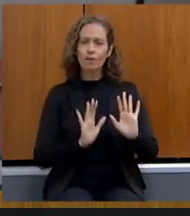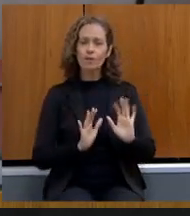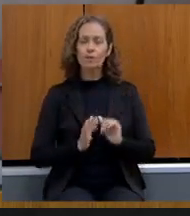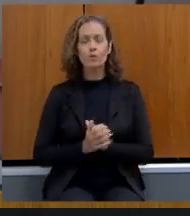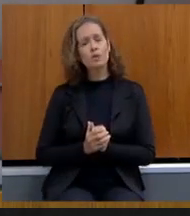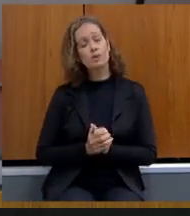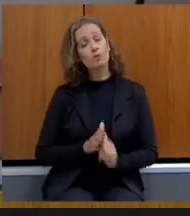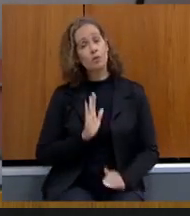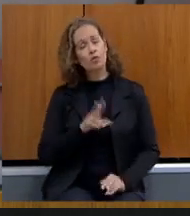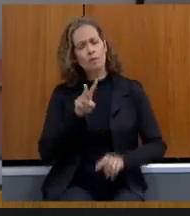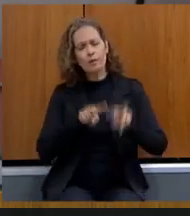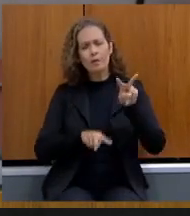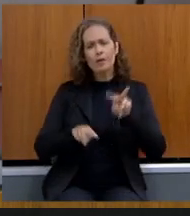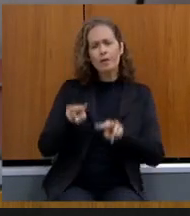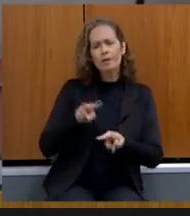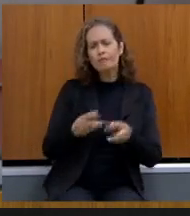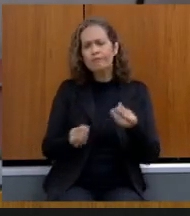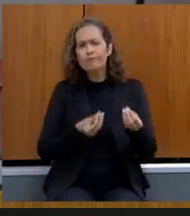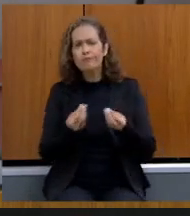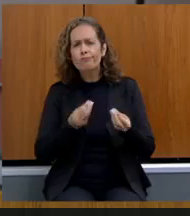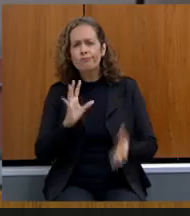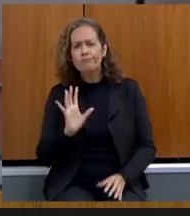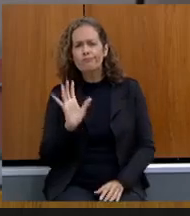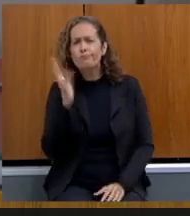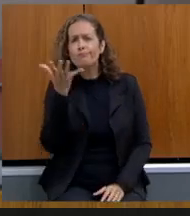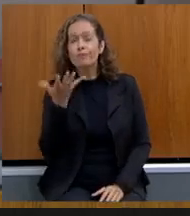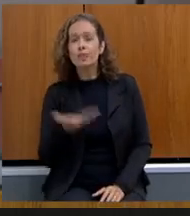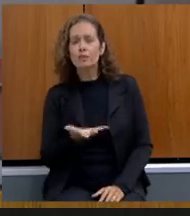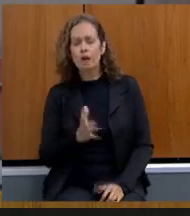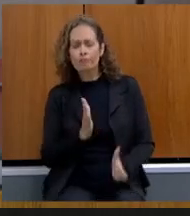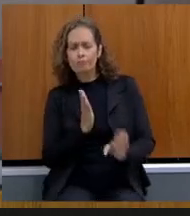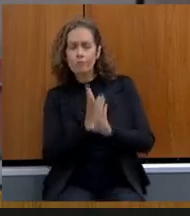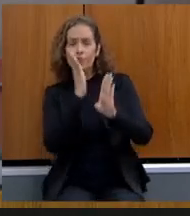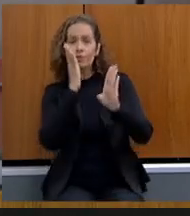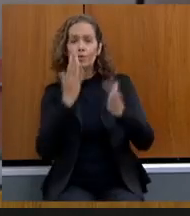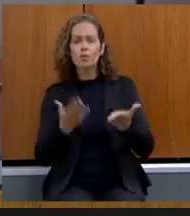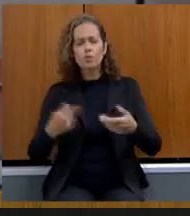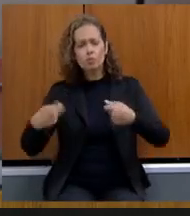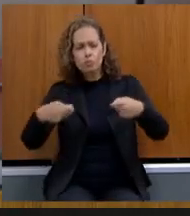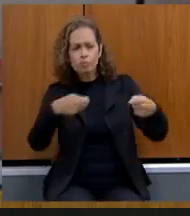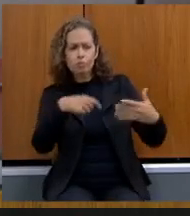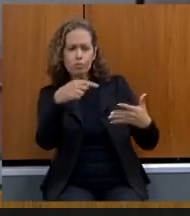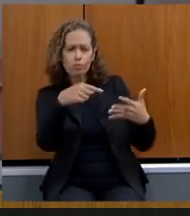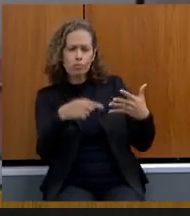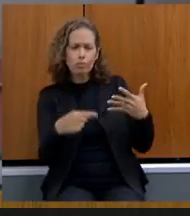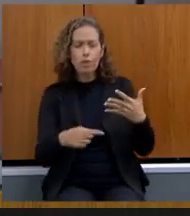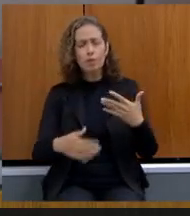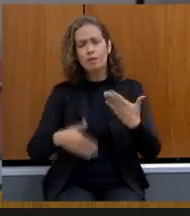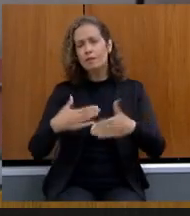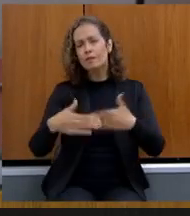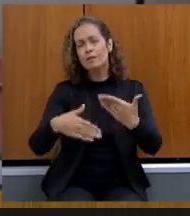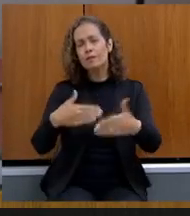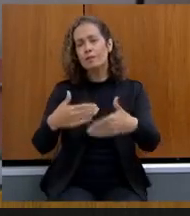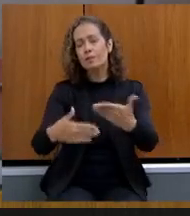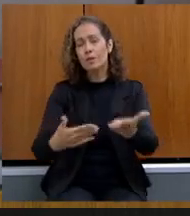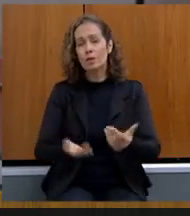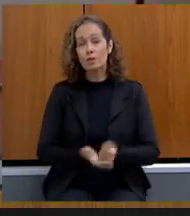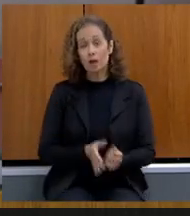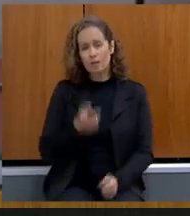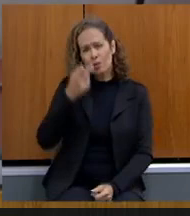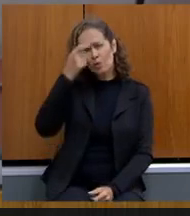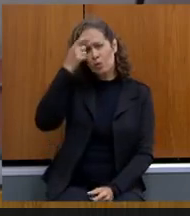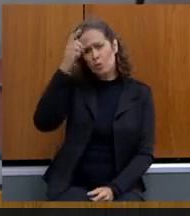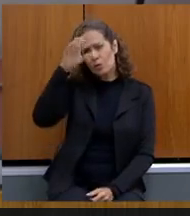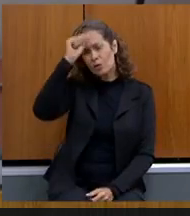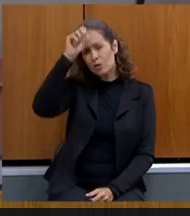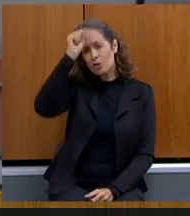avaliação diagnóstica Deputado que a gente vai conseguir identificar as maiores necessidades no processo né cognitivo